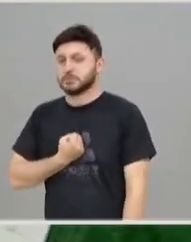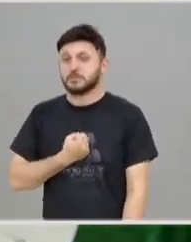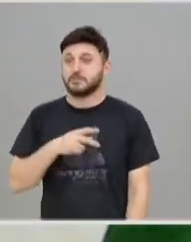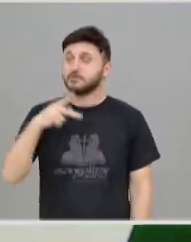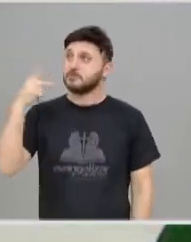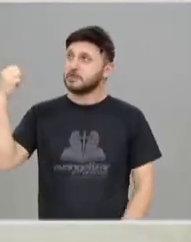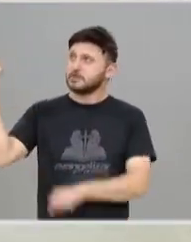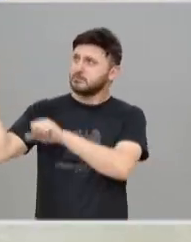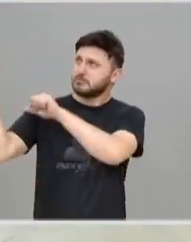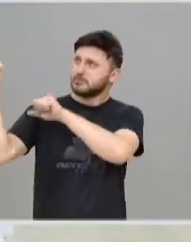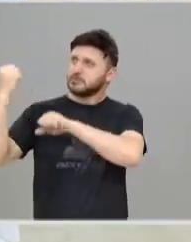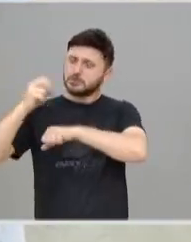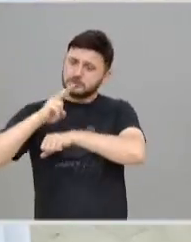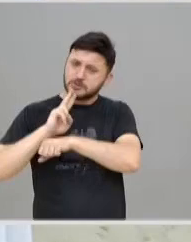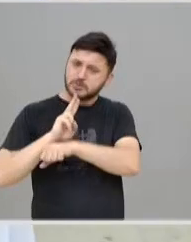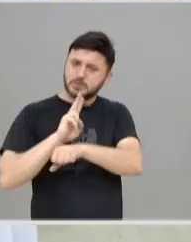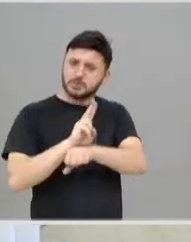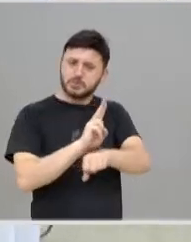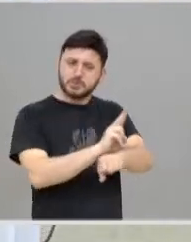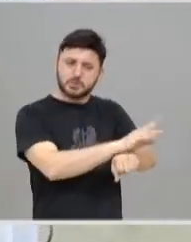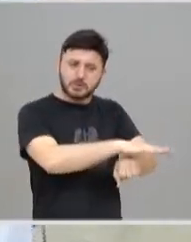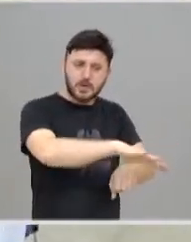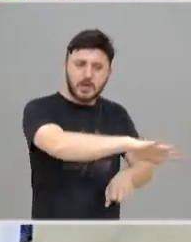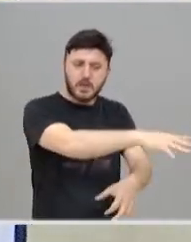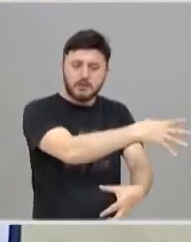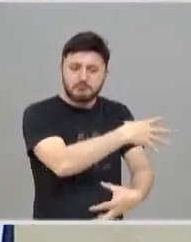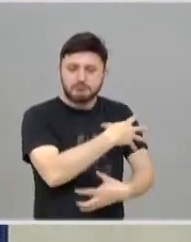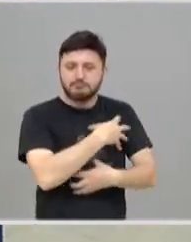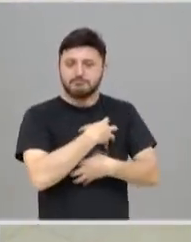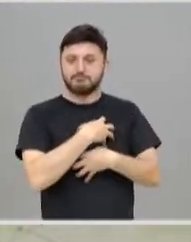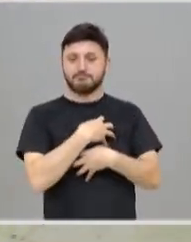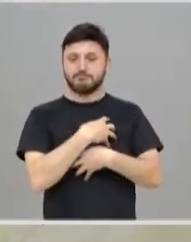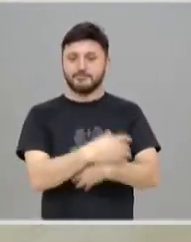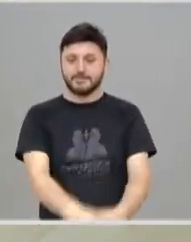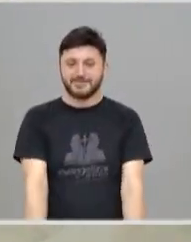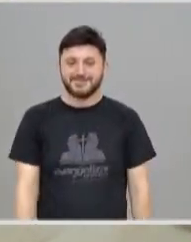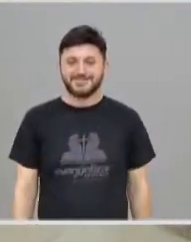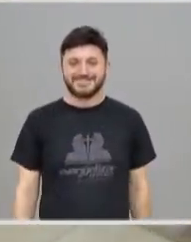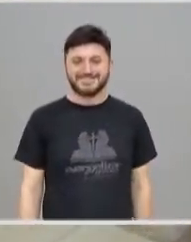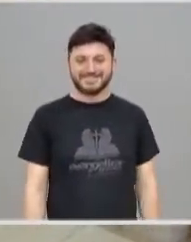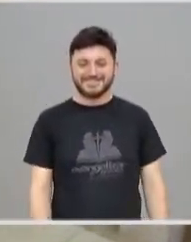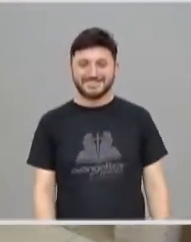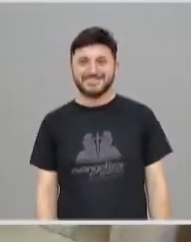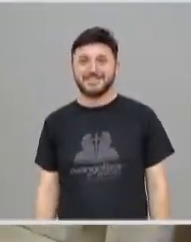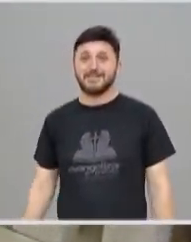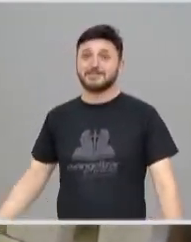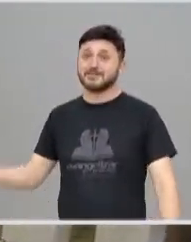mão poderosa ele sinta a lhe proteger. Em pé.